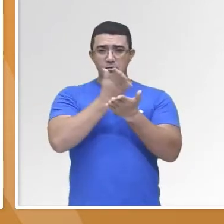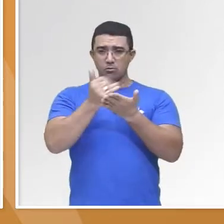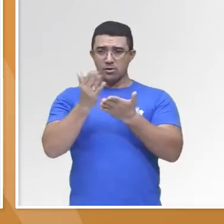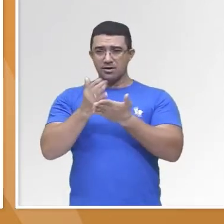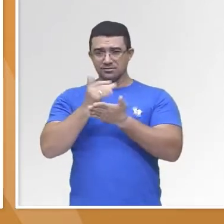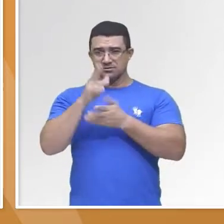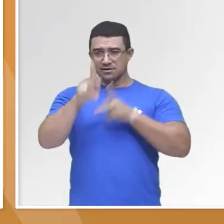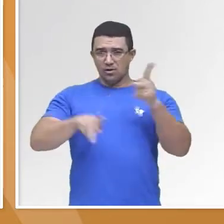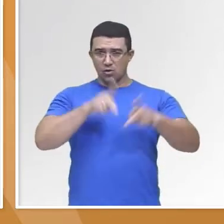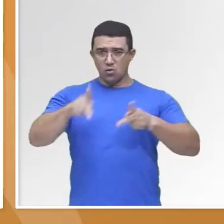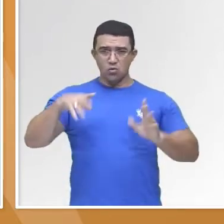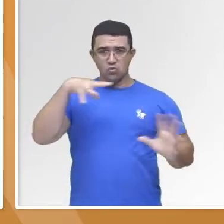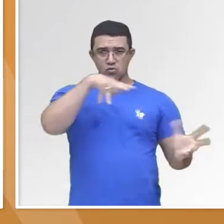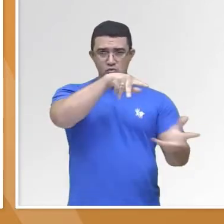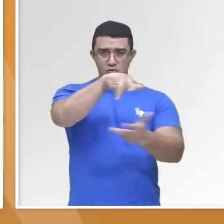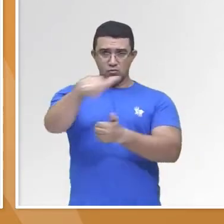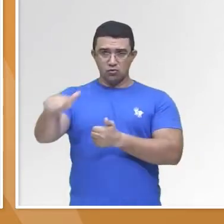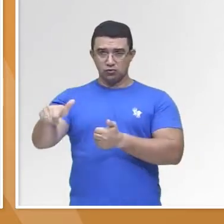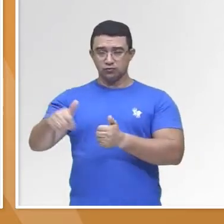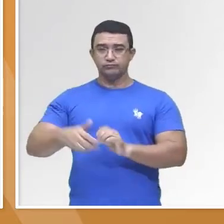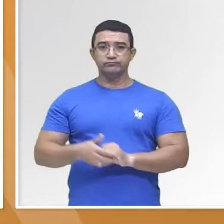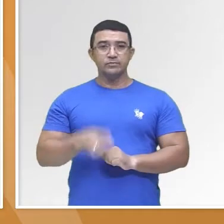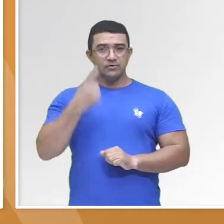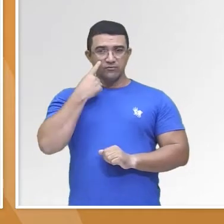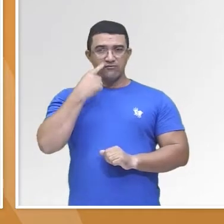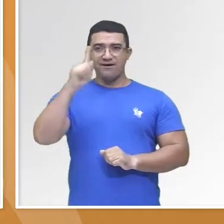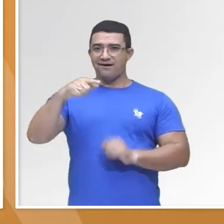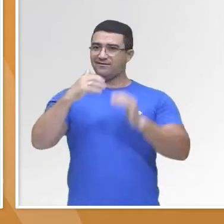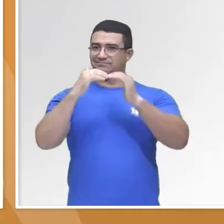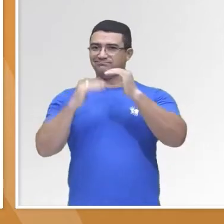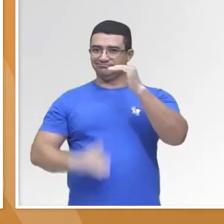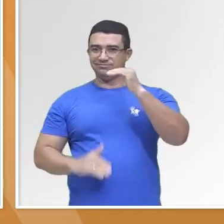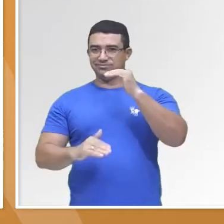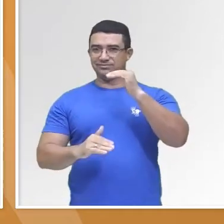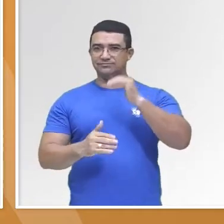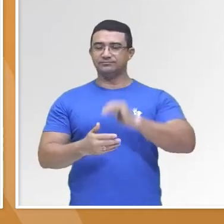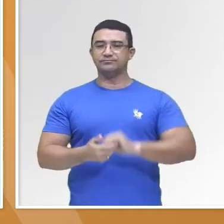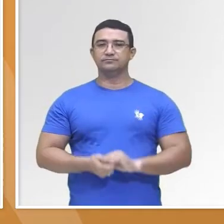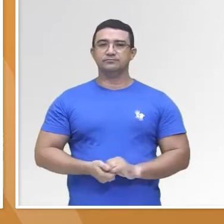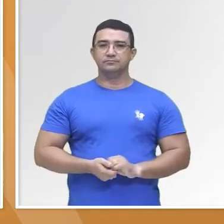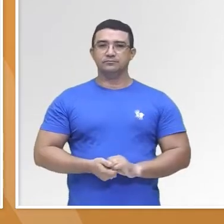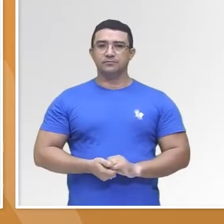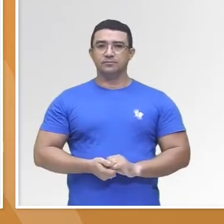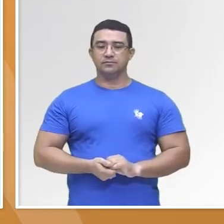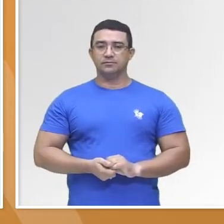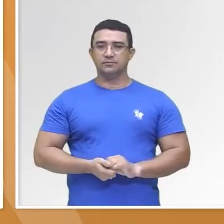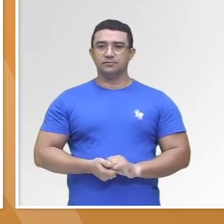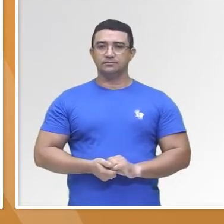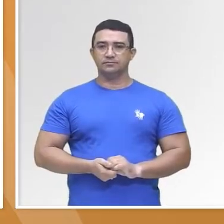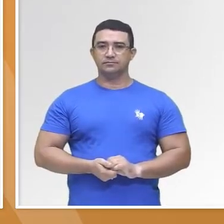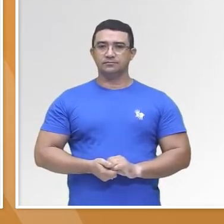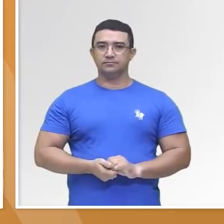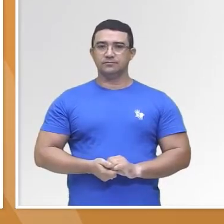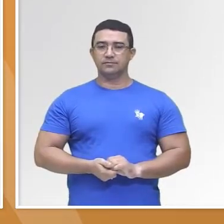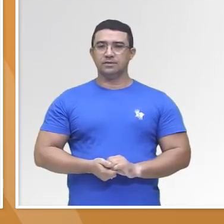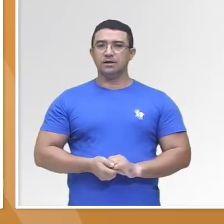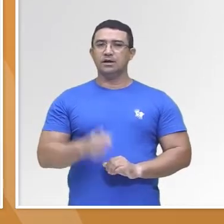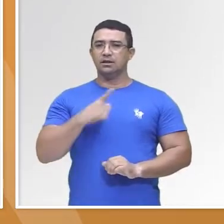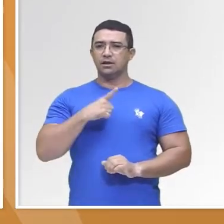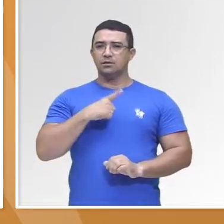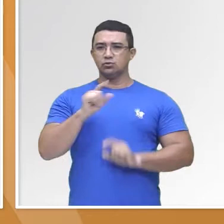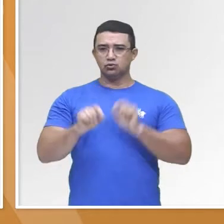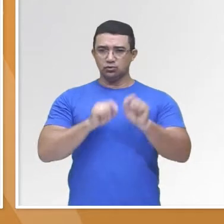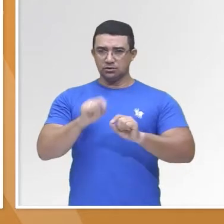população mundial. Vamos ver que é desigual. Então, vamos observar para que possamos entender melhor. Então, nós temos